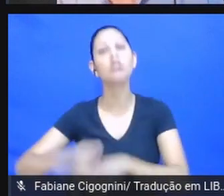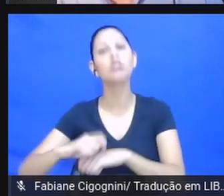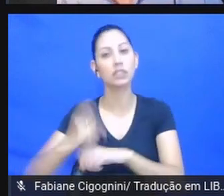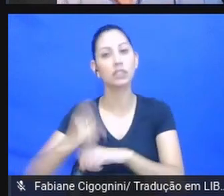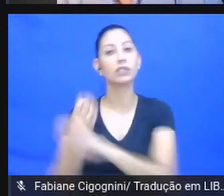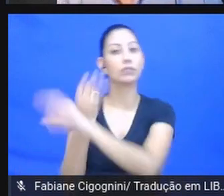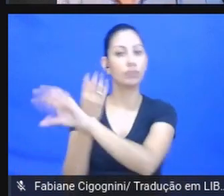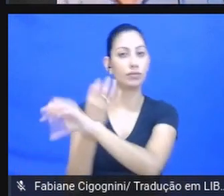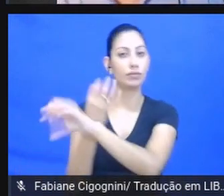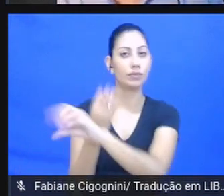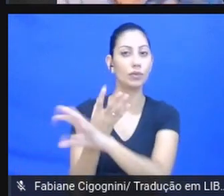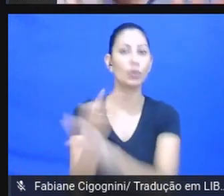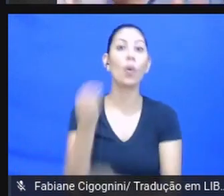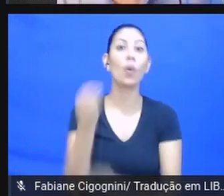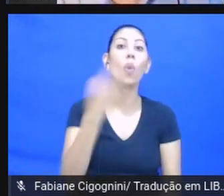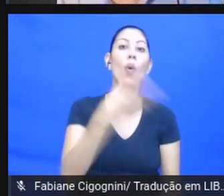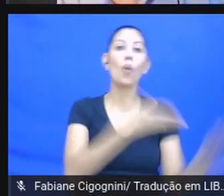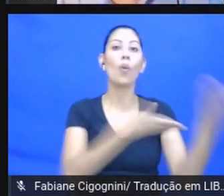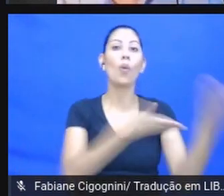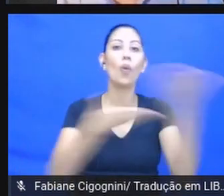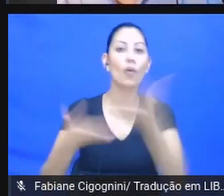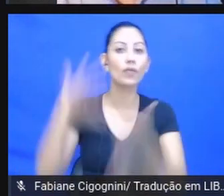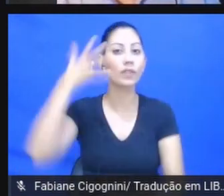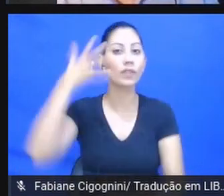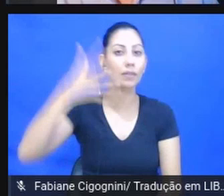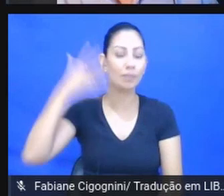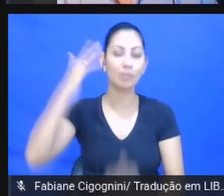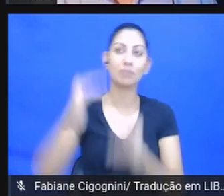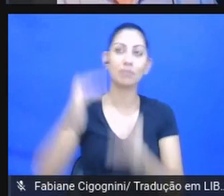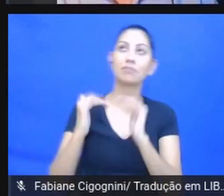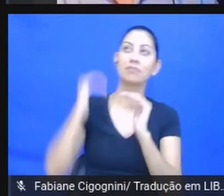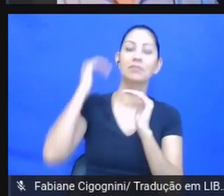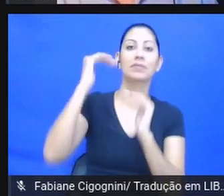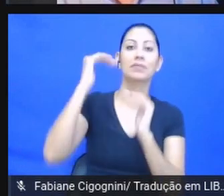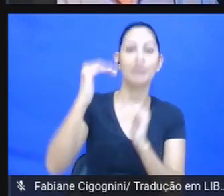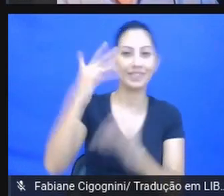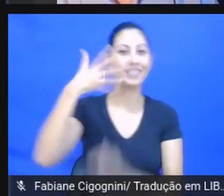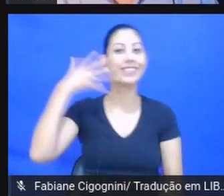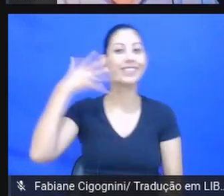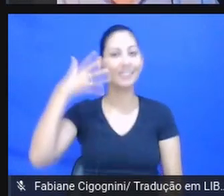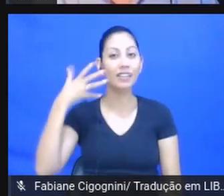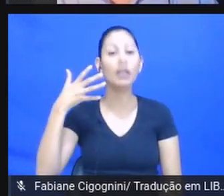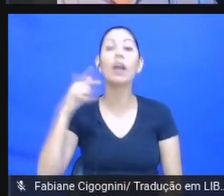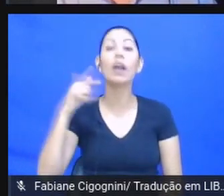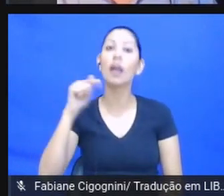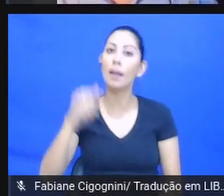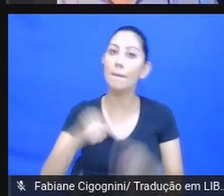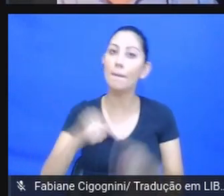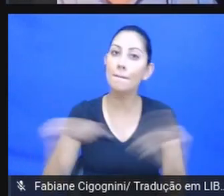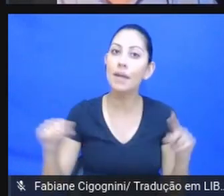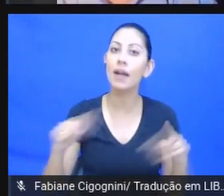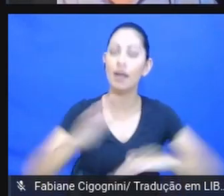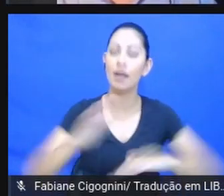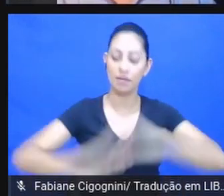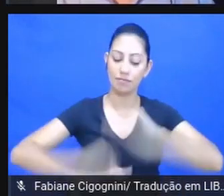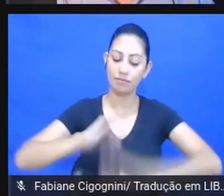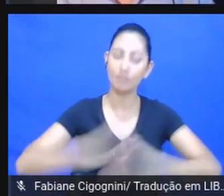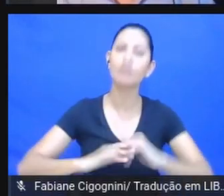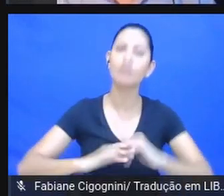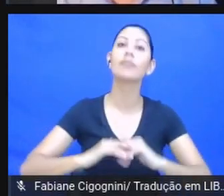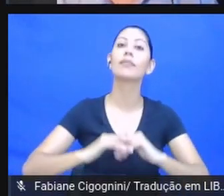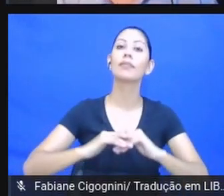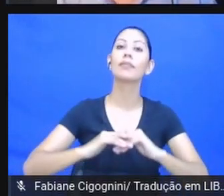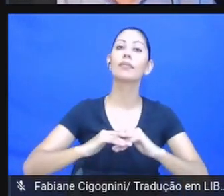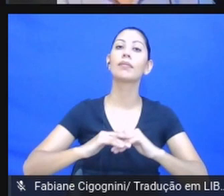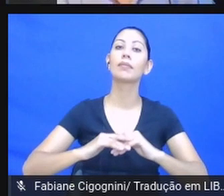grandes especialistas, isso é um grande enriquecimento. Mas a aprendizagem mão na massa, aprendizagem maker,